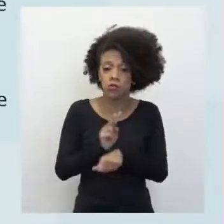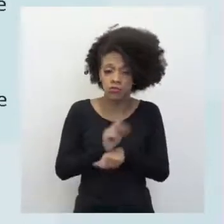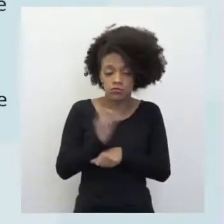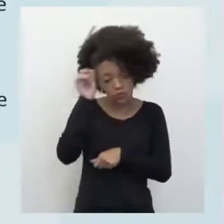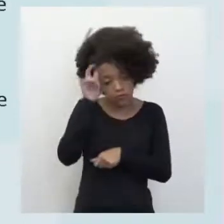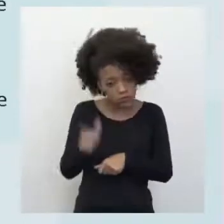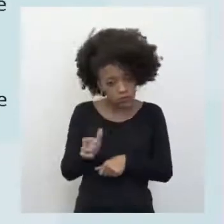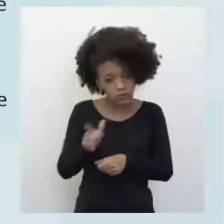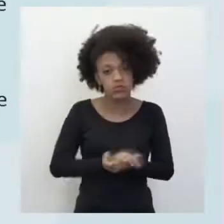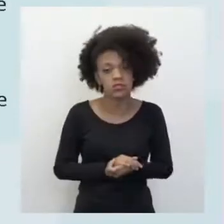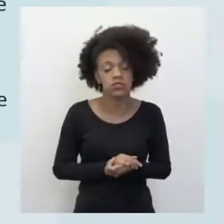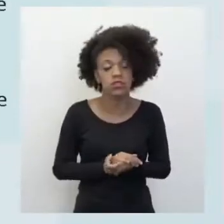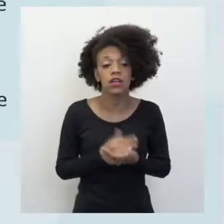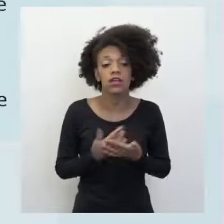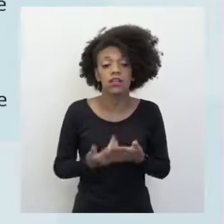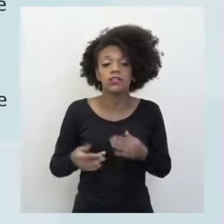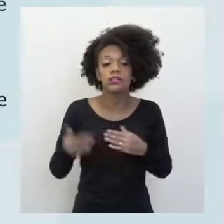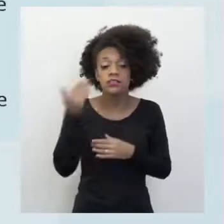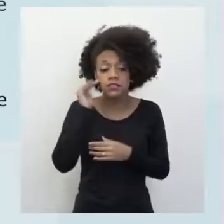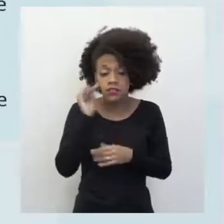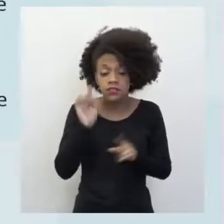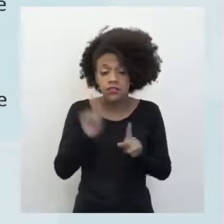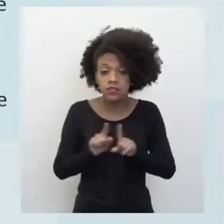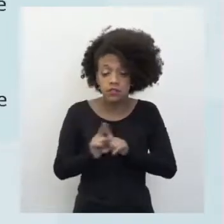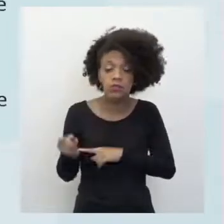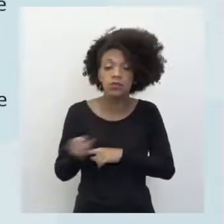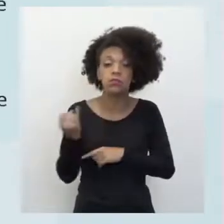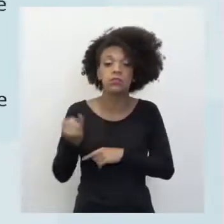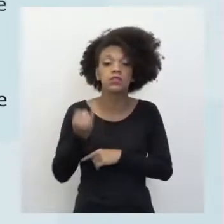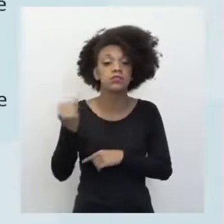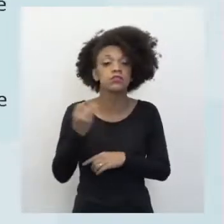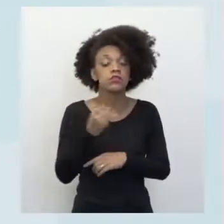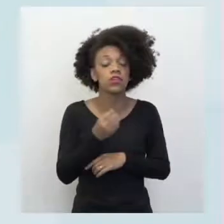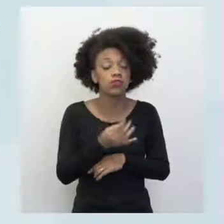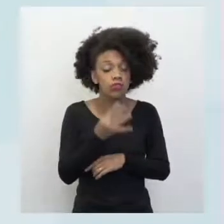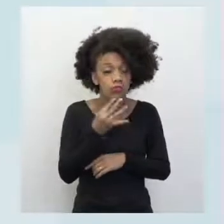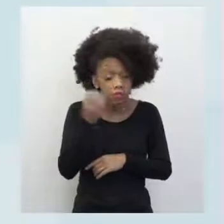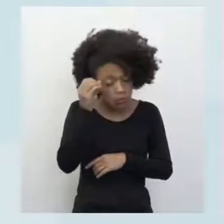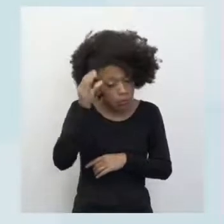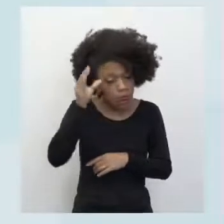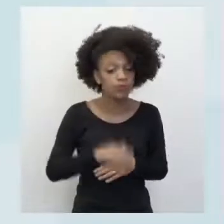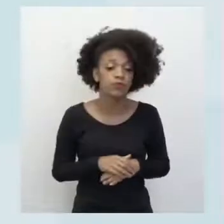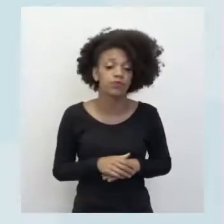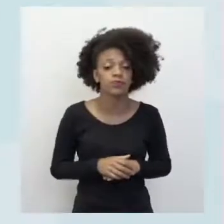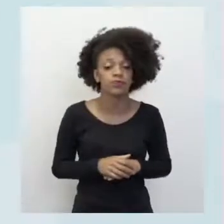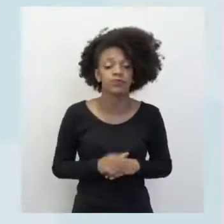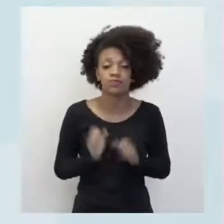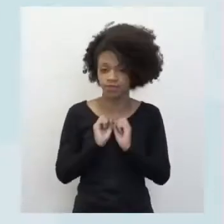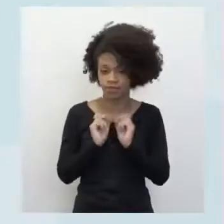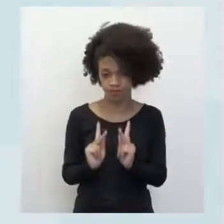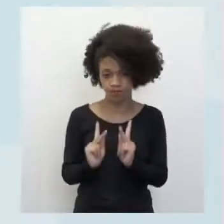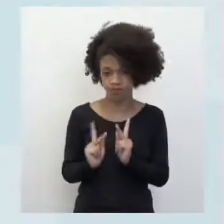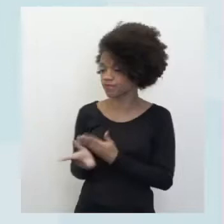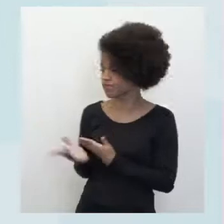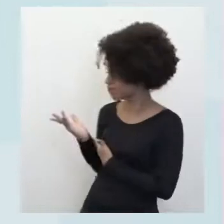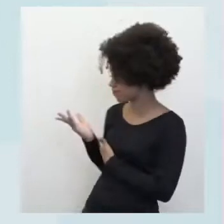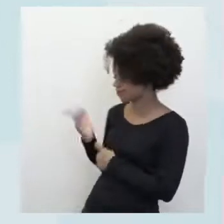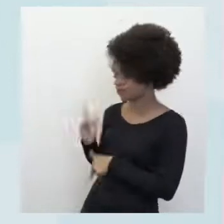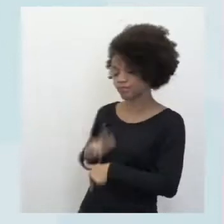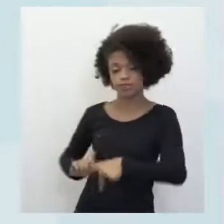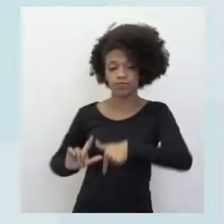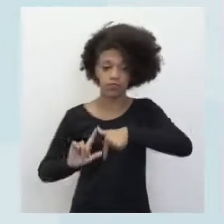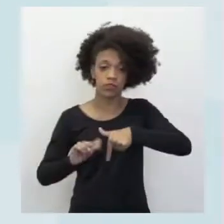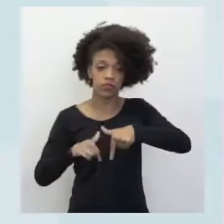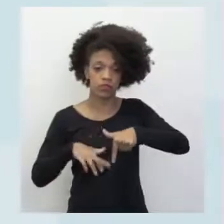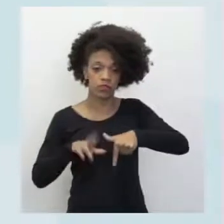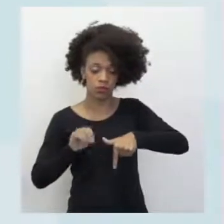culturas. E compreendemos, então, a importância da aquisição de conhecimentos sobre diversas culturas. Ok? Vocês têm aí